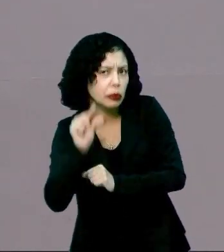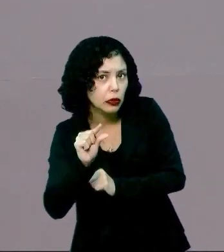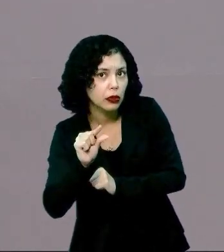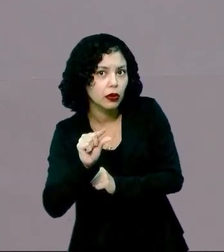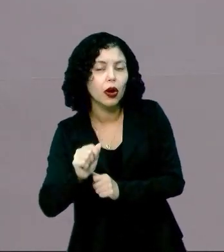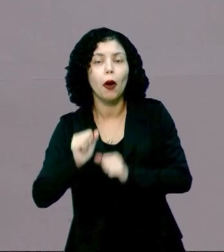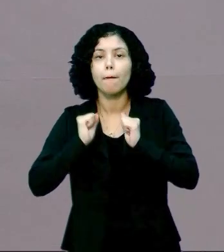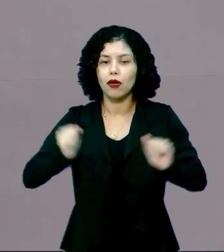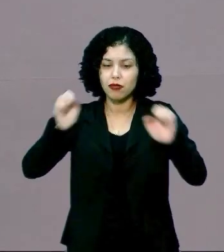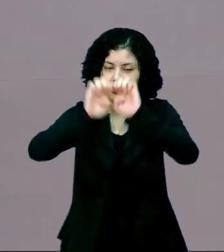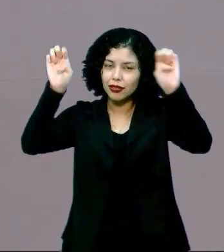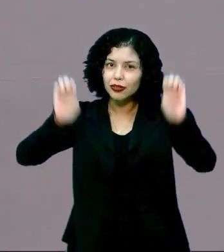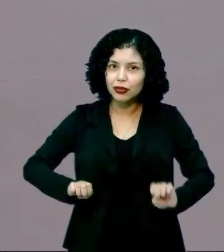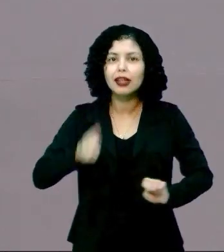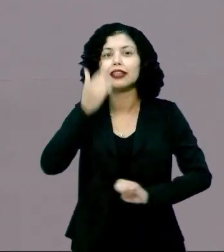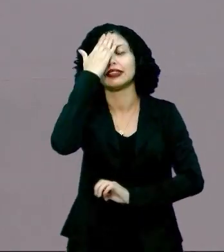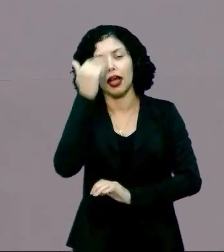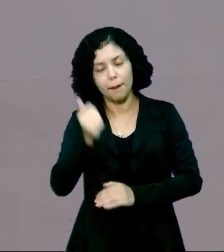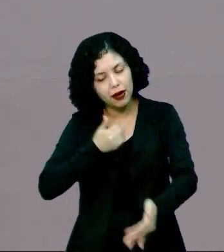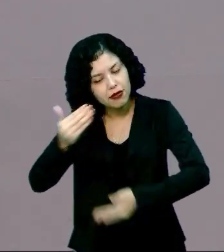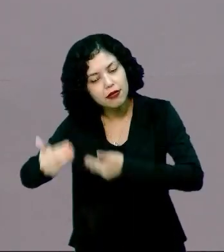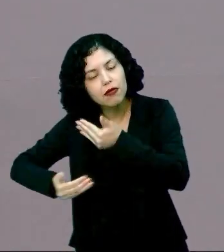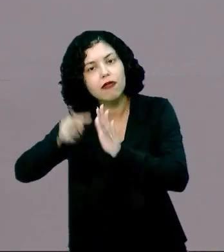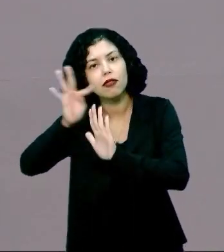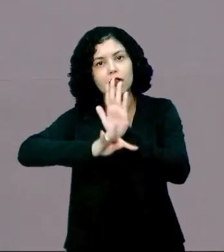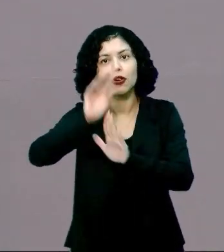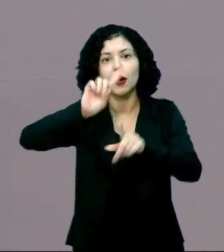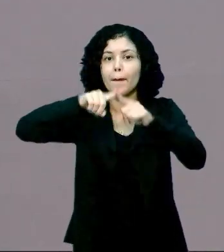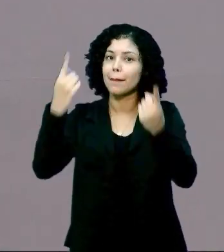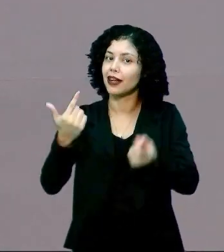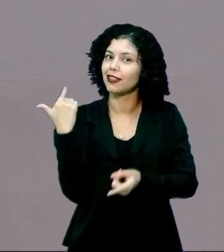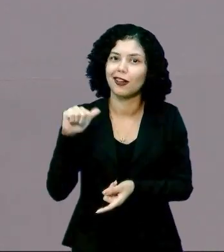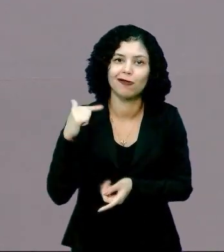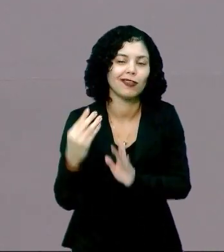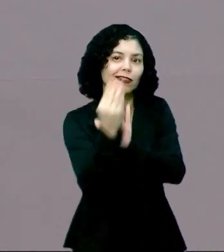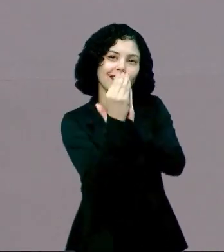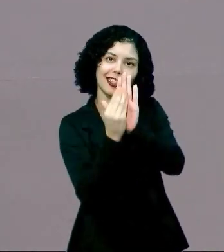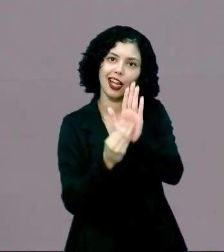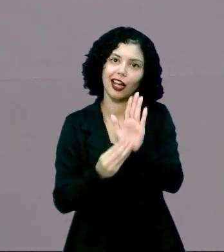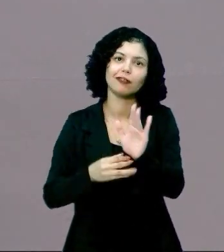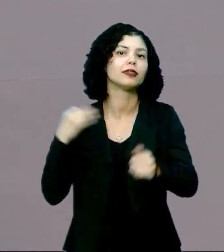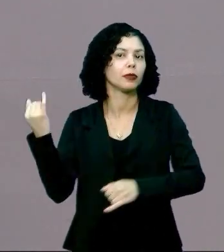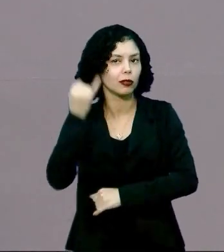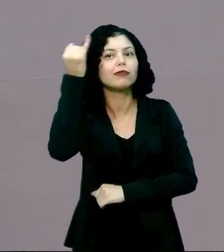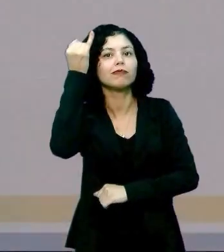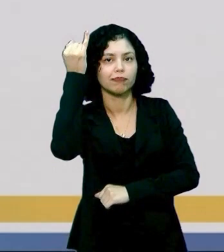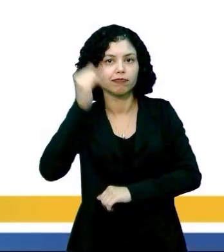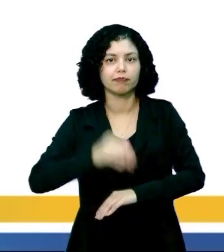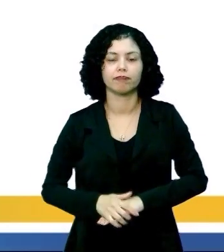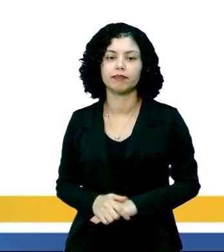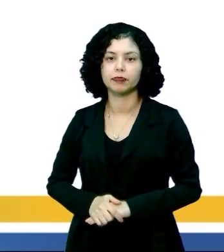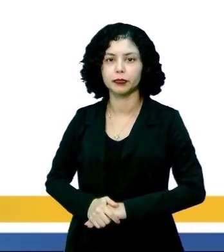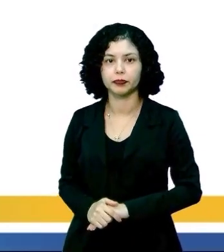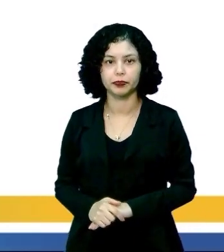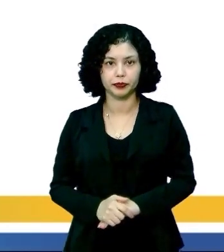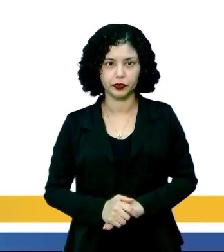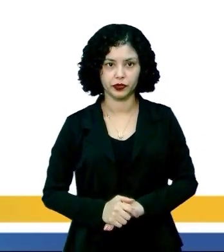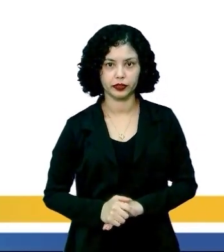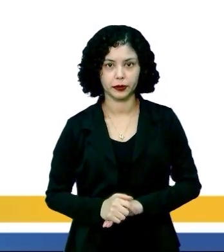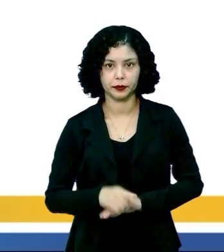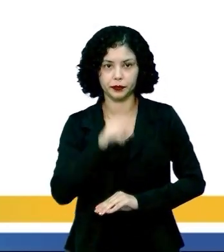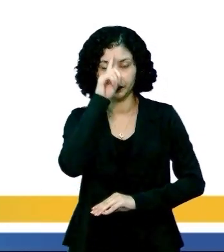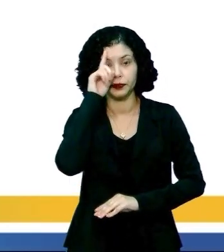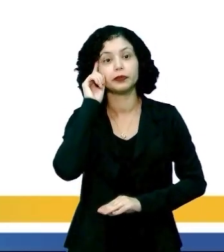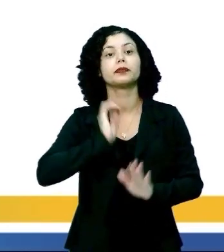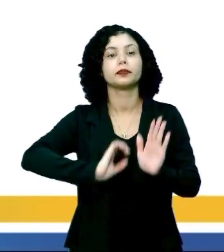ter a estrutura, eu posso saber desenvolver o texto, mas eu não vou ter o que escrever. Então, vamos lá ao conceito.